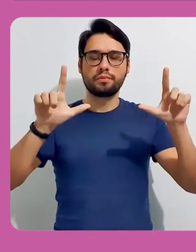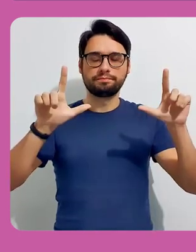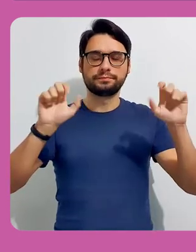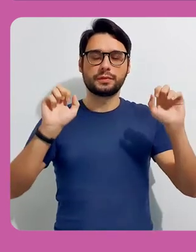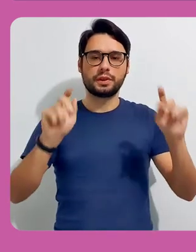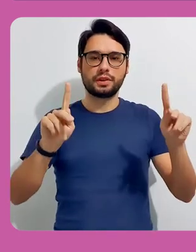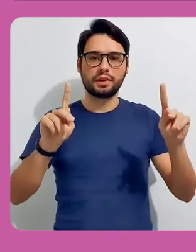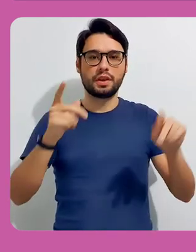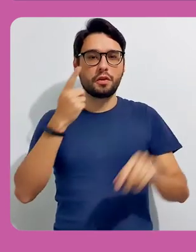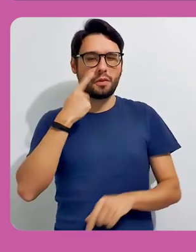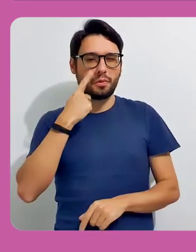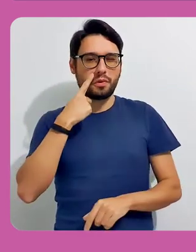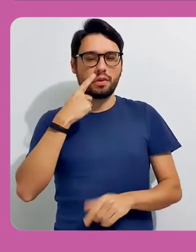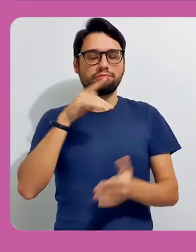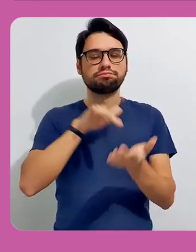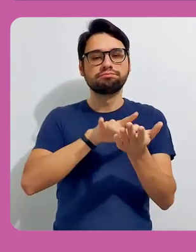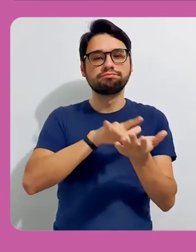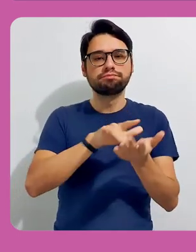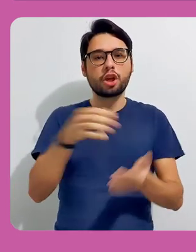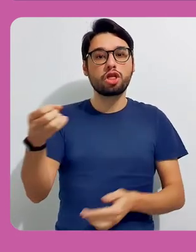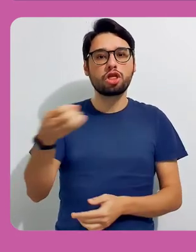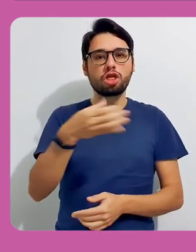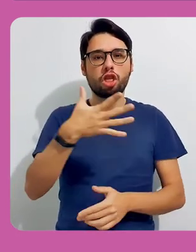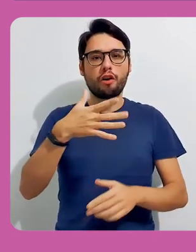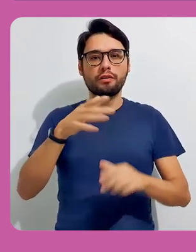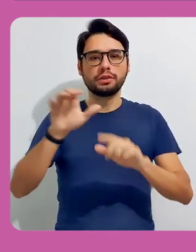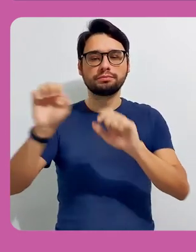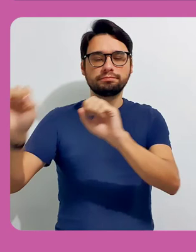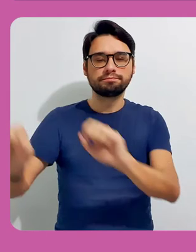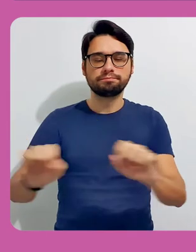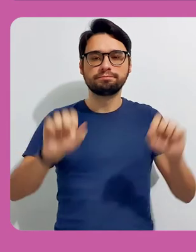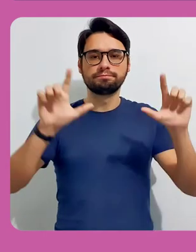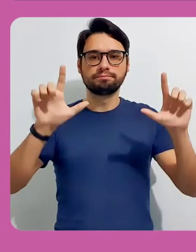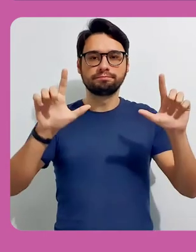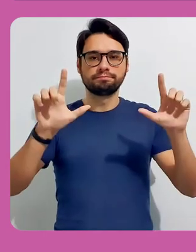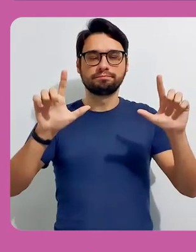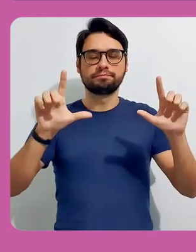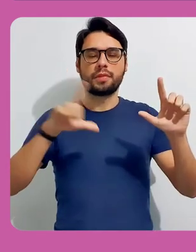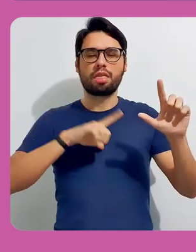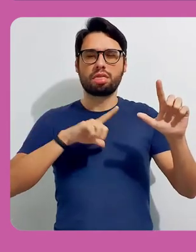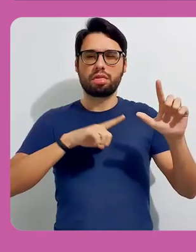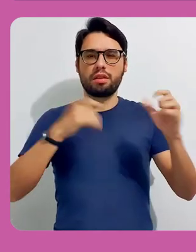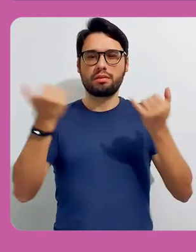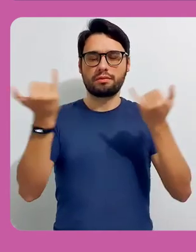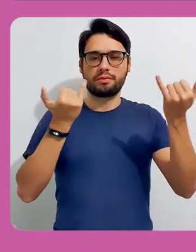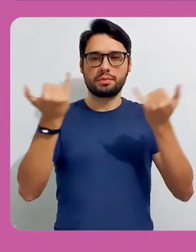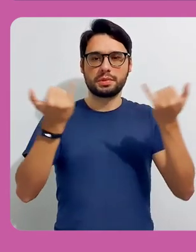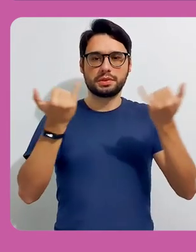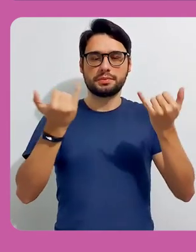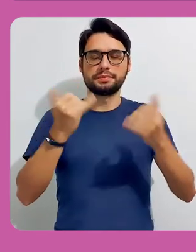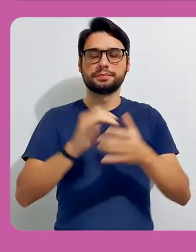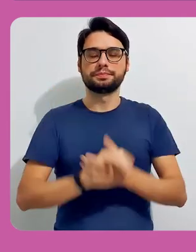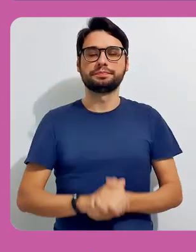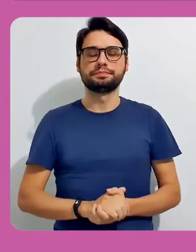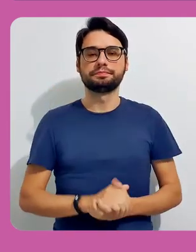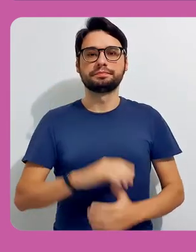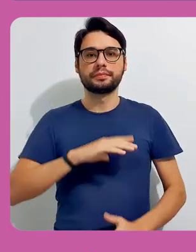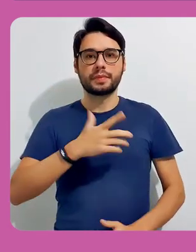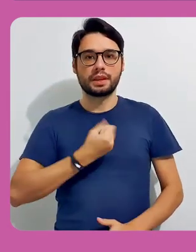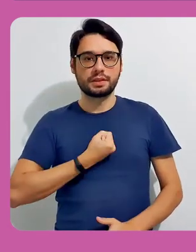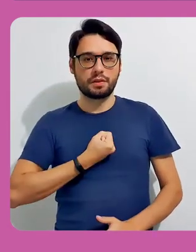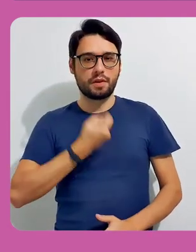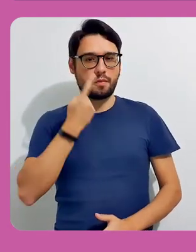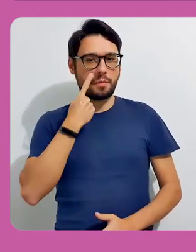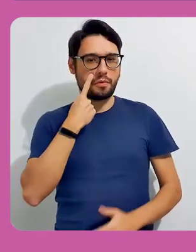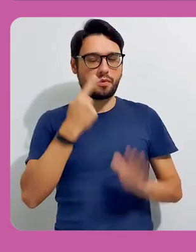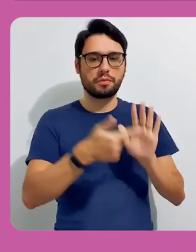né ou numa janela para o pata e colocar numa nova janela e aqui a gente tem outras informações bom